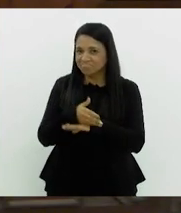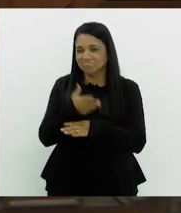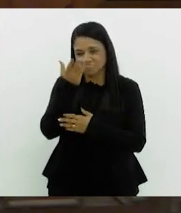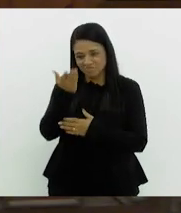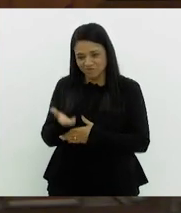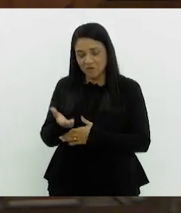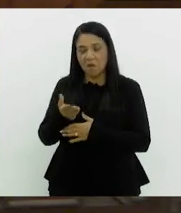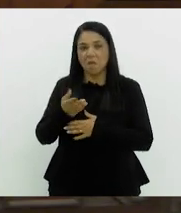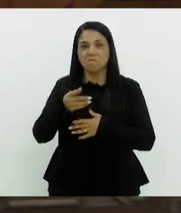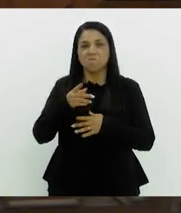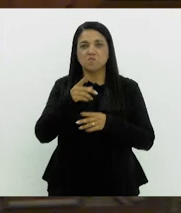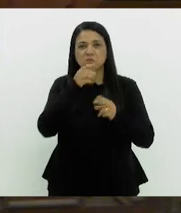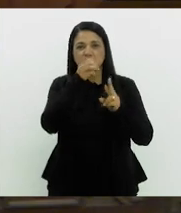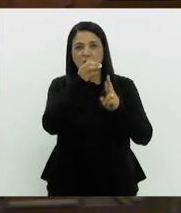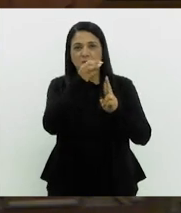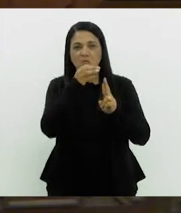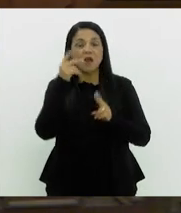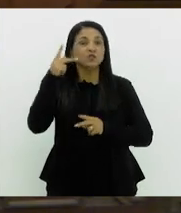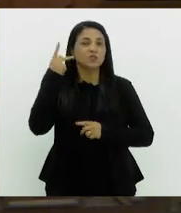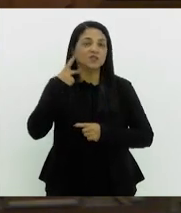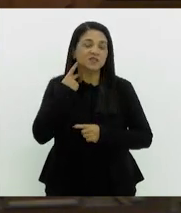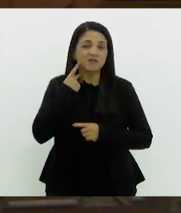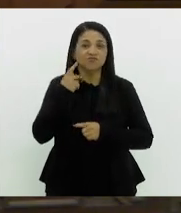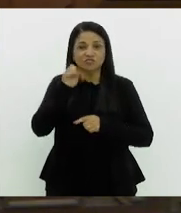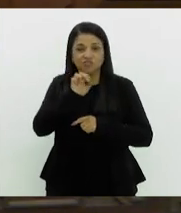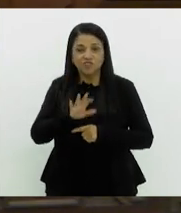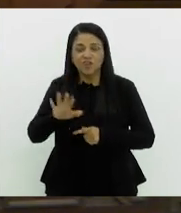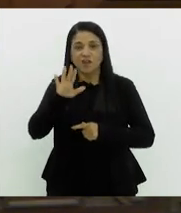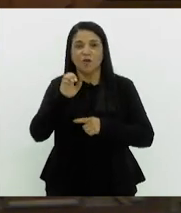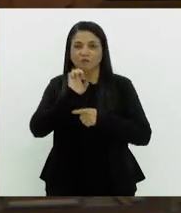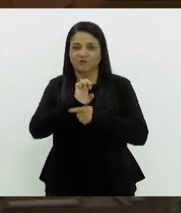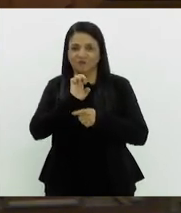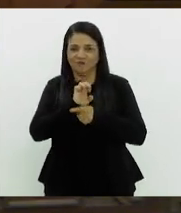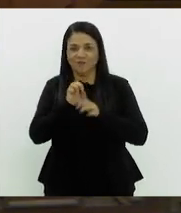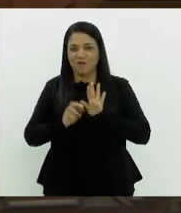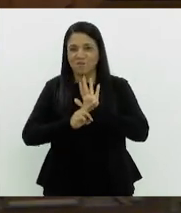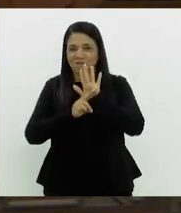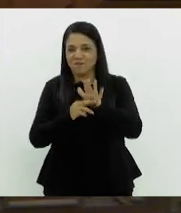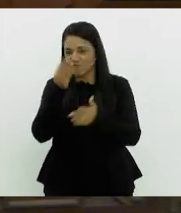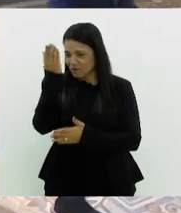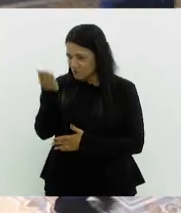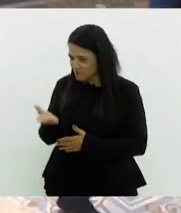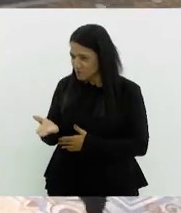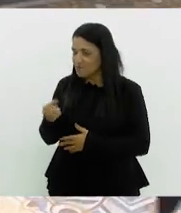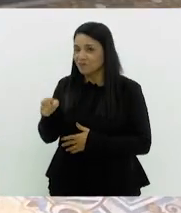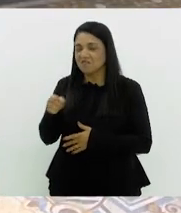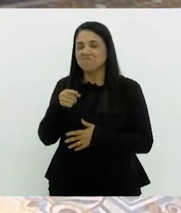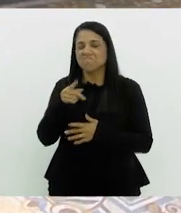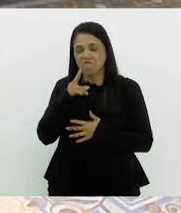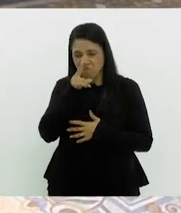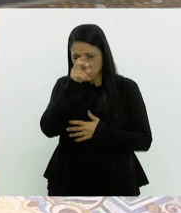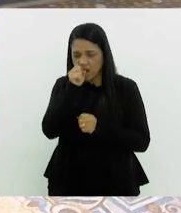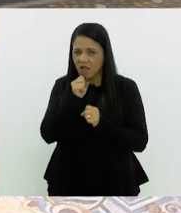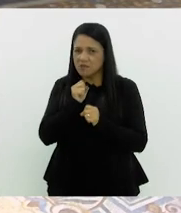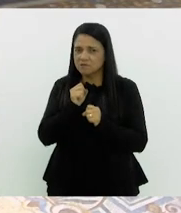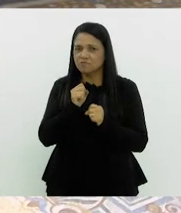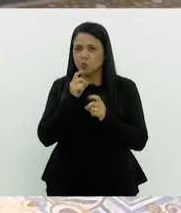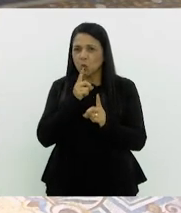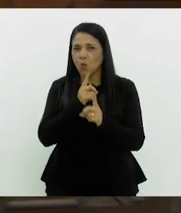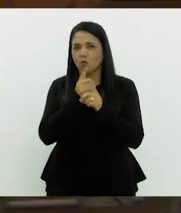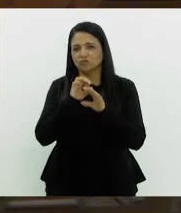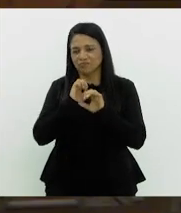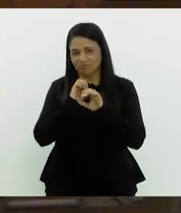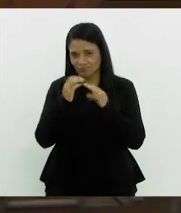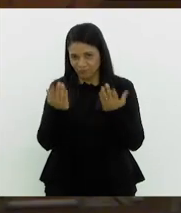representada. O senhor traz consigo uma representatividade muito grande e que fortalece muito esse encontro, acima de tudo pelo que acabou de ser